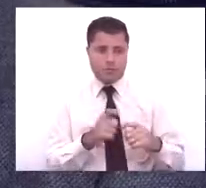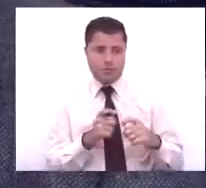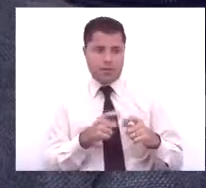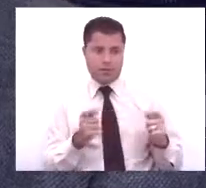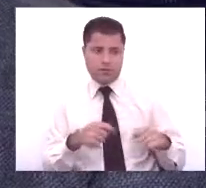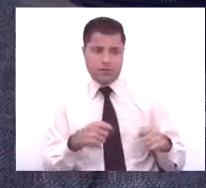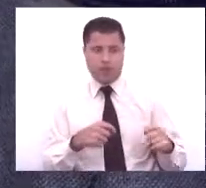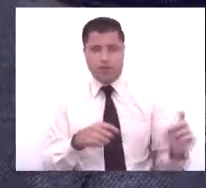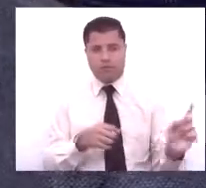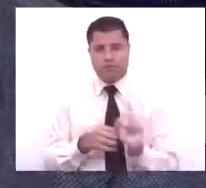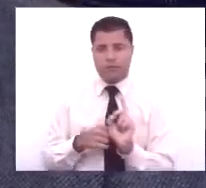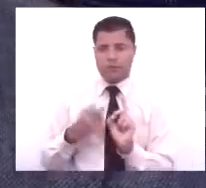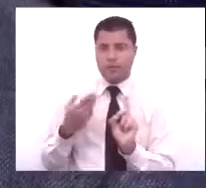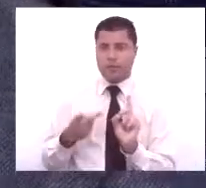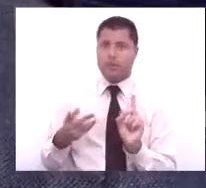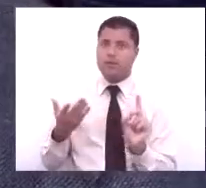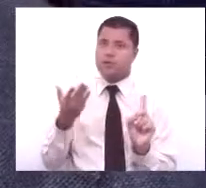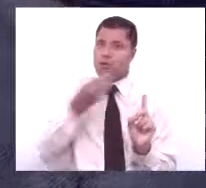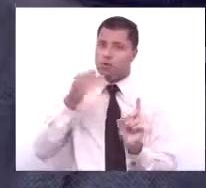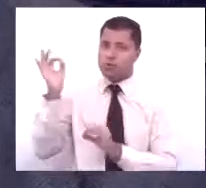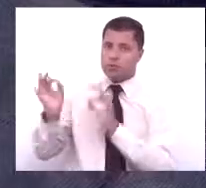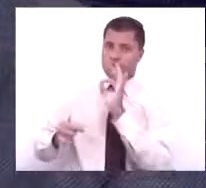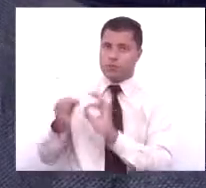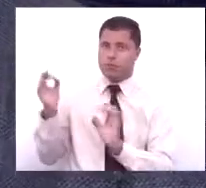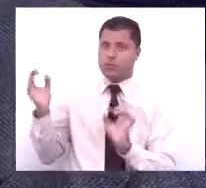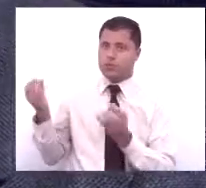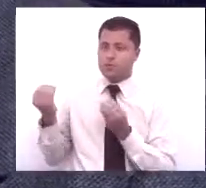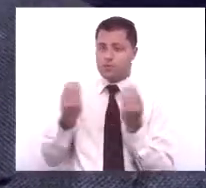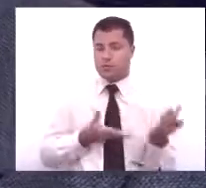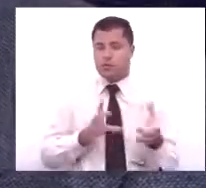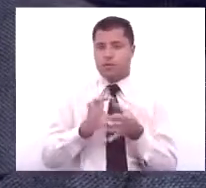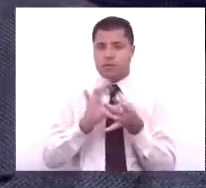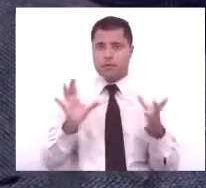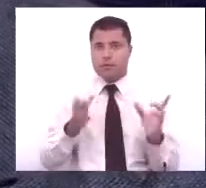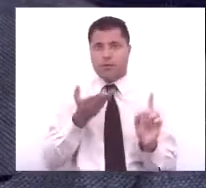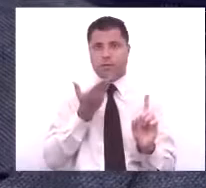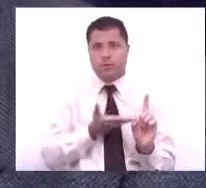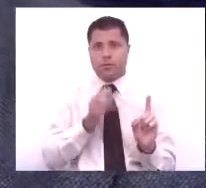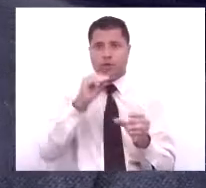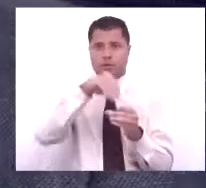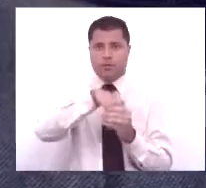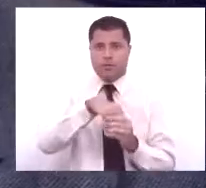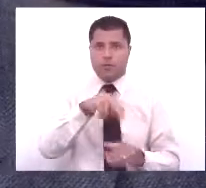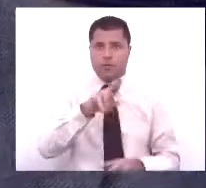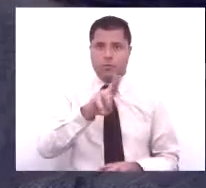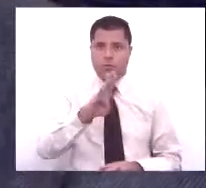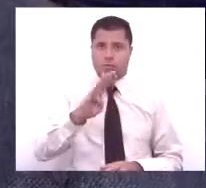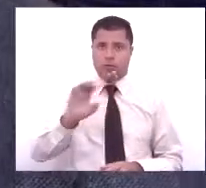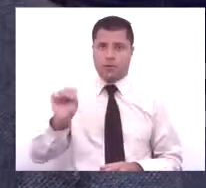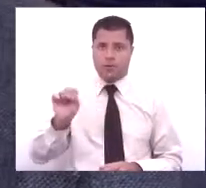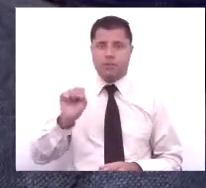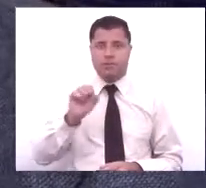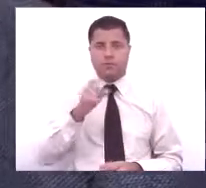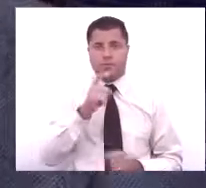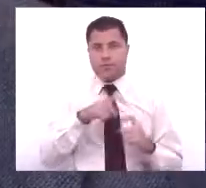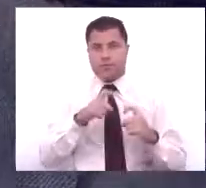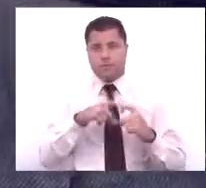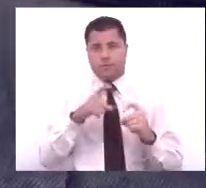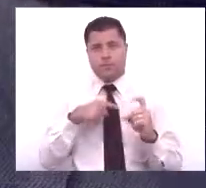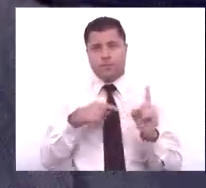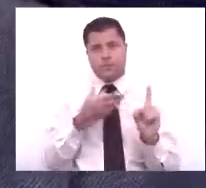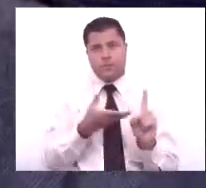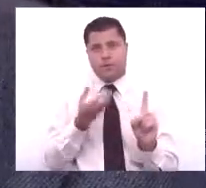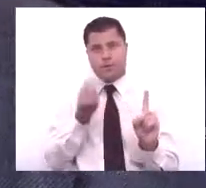dava direito, o juiz dava direito por ter um médico presente dentro da UBS. E na realidade o médico não vai ficar dispensando medicamento, ele